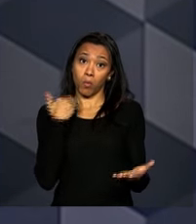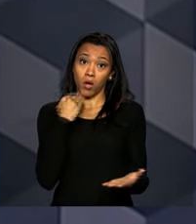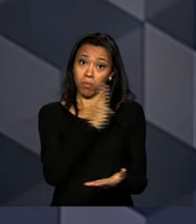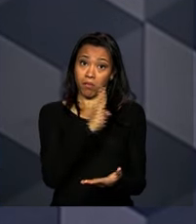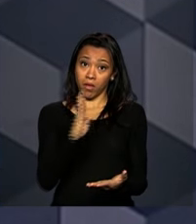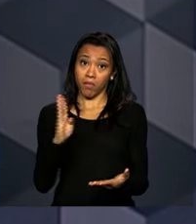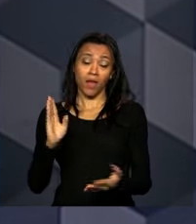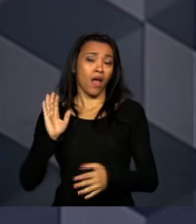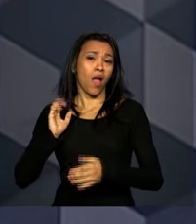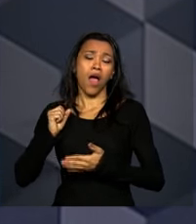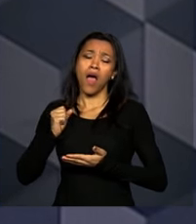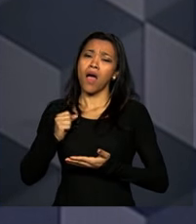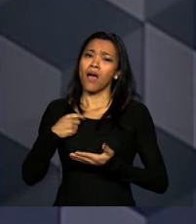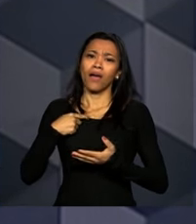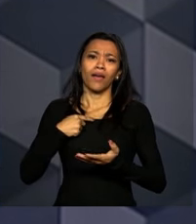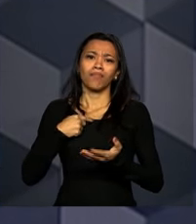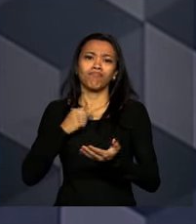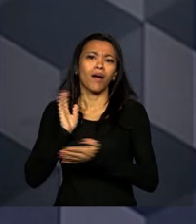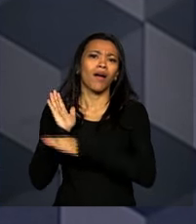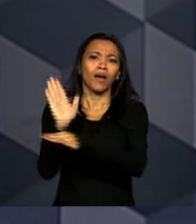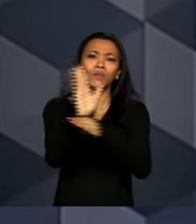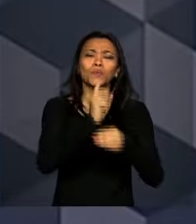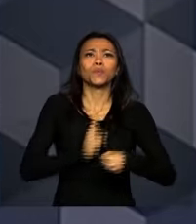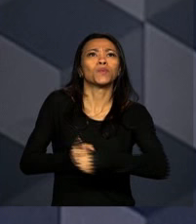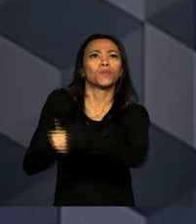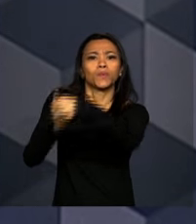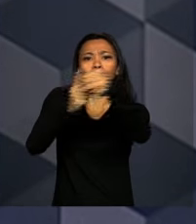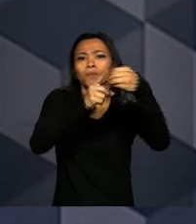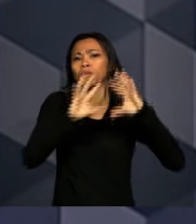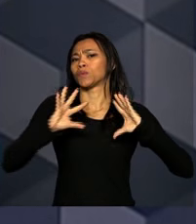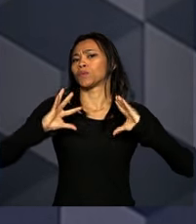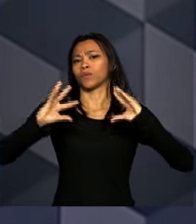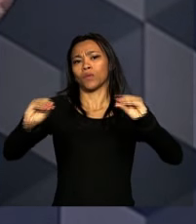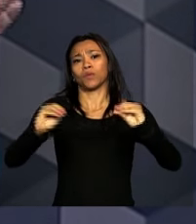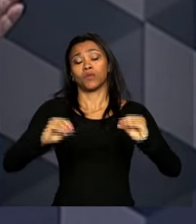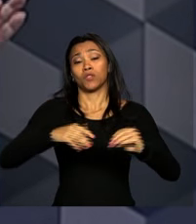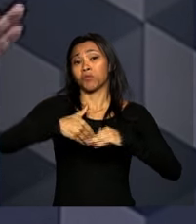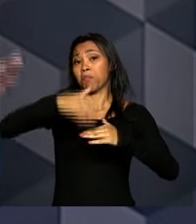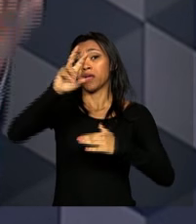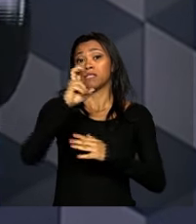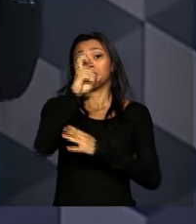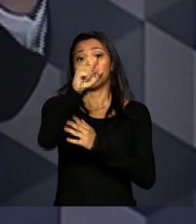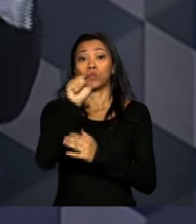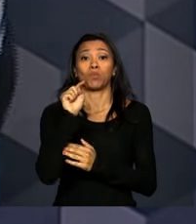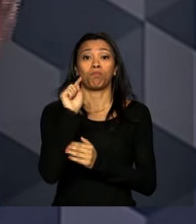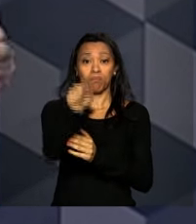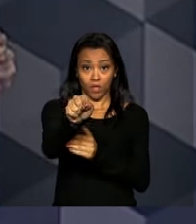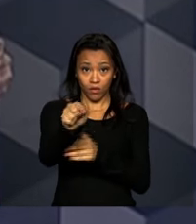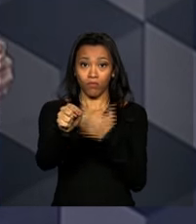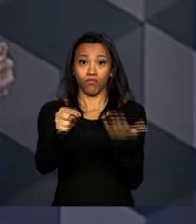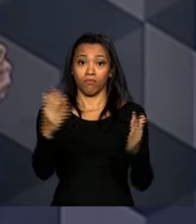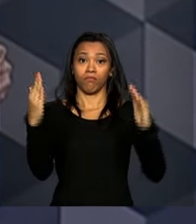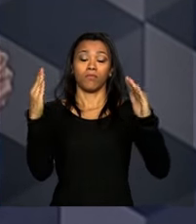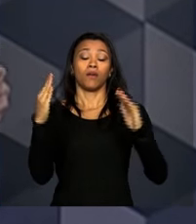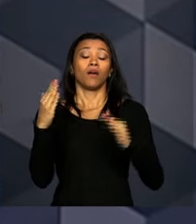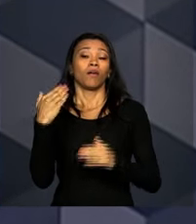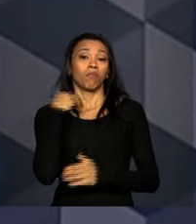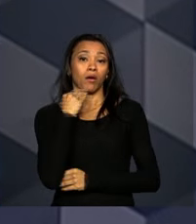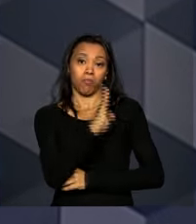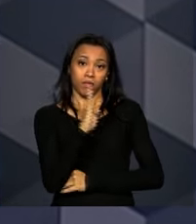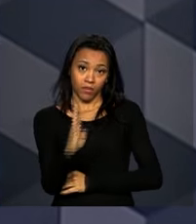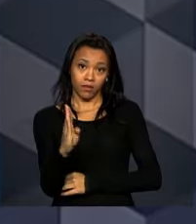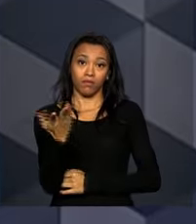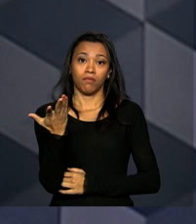todos os municípios do país, são quase 5 mil agências que atendem o agronegócio no Brasil.